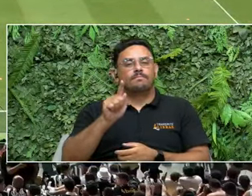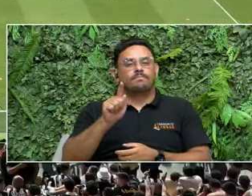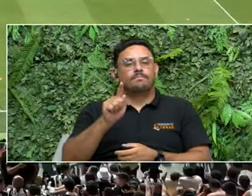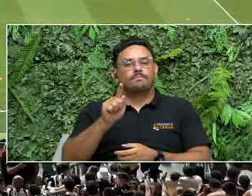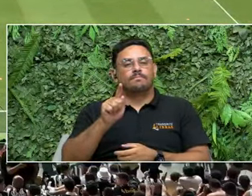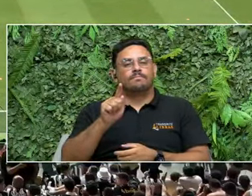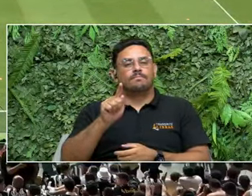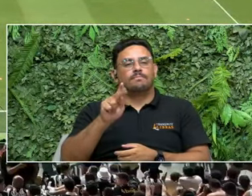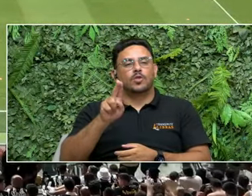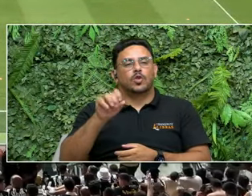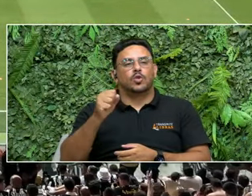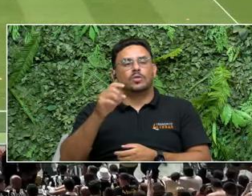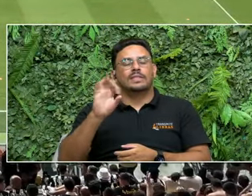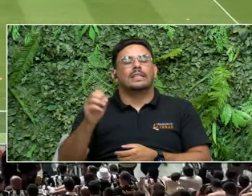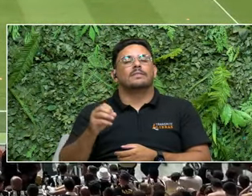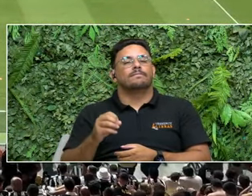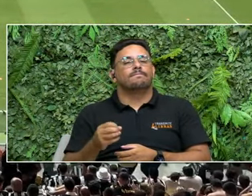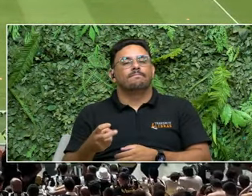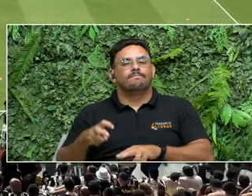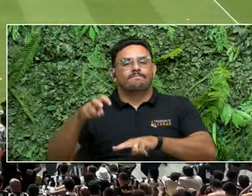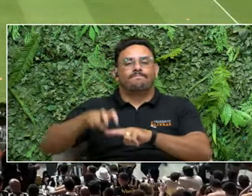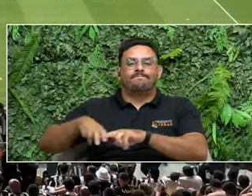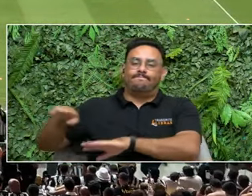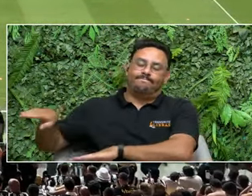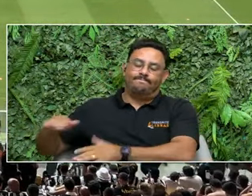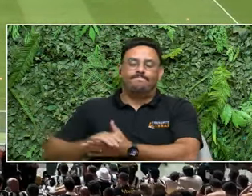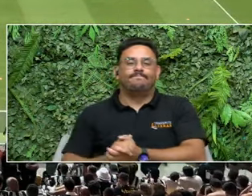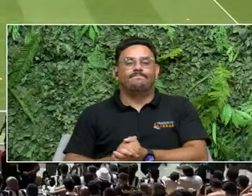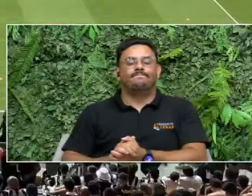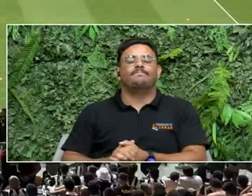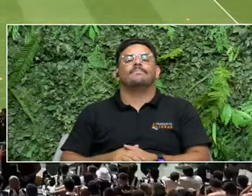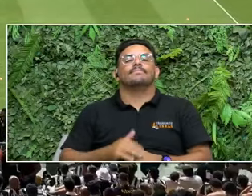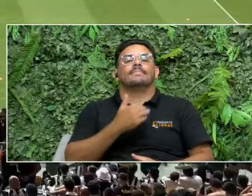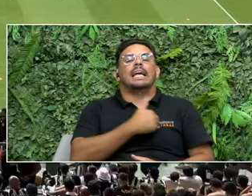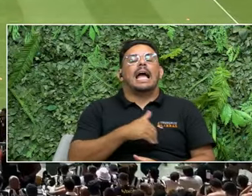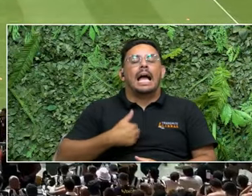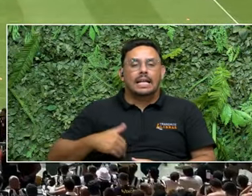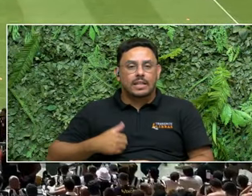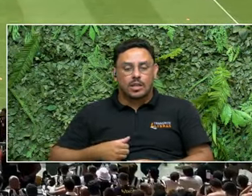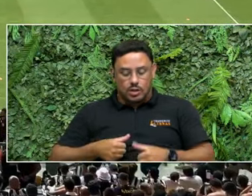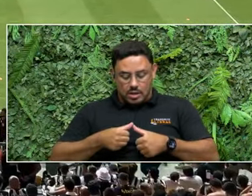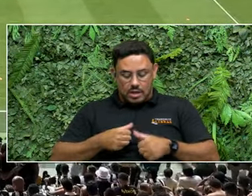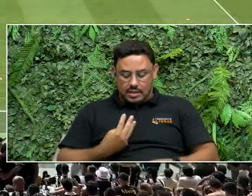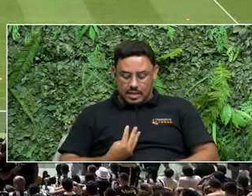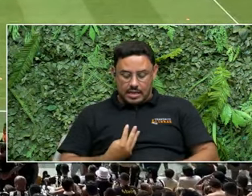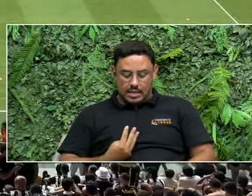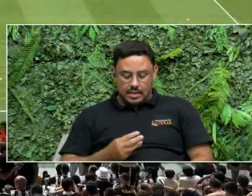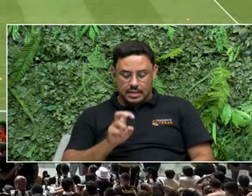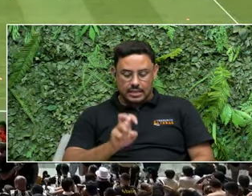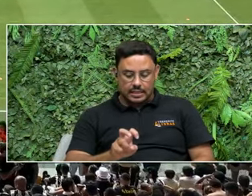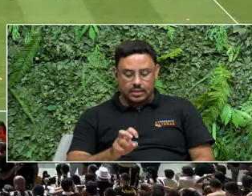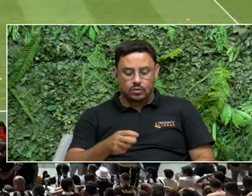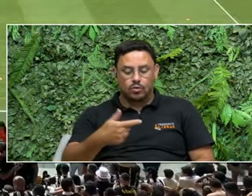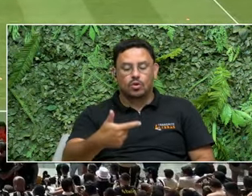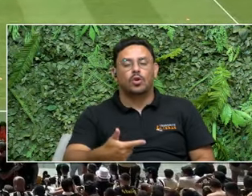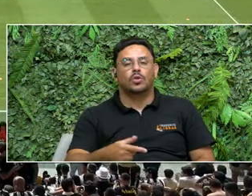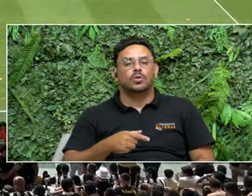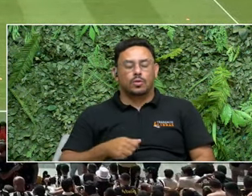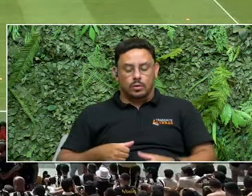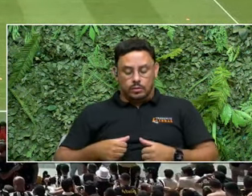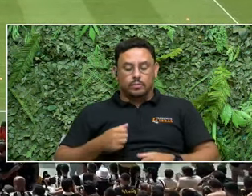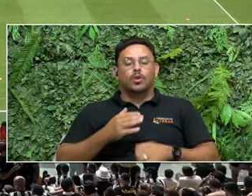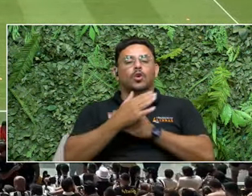escarpa Bob far o Atlético jogando no 352 vem a Campo com